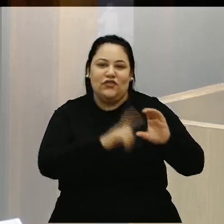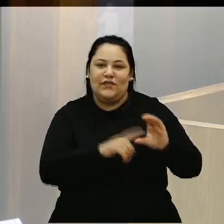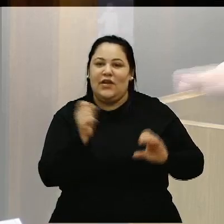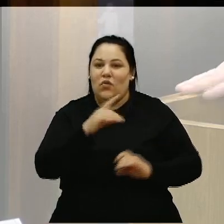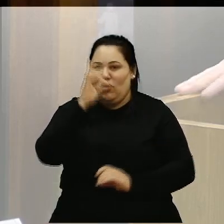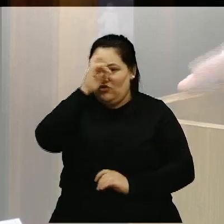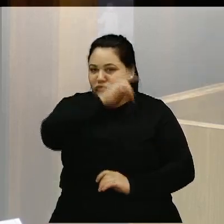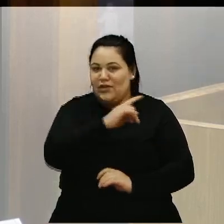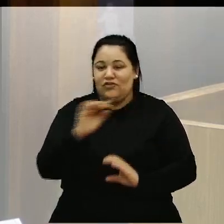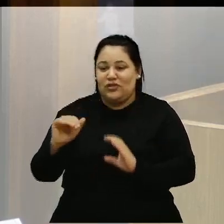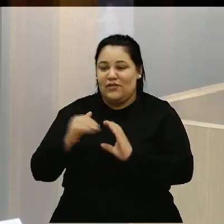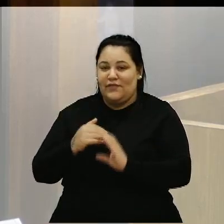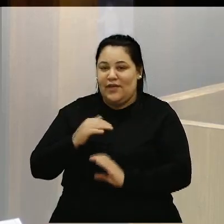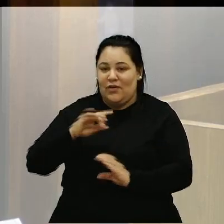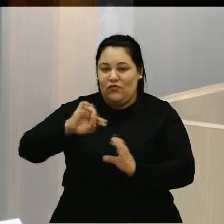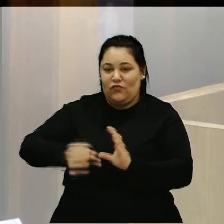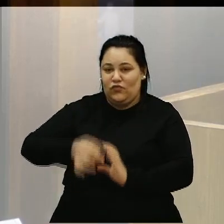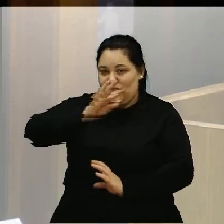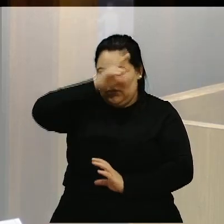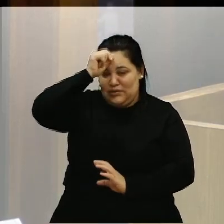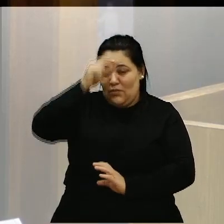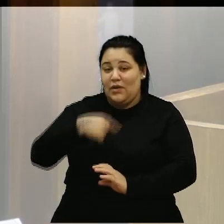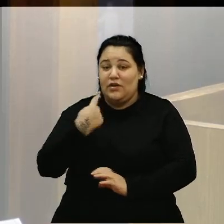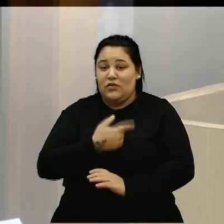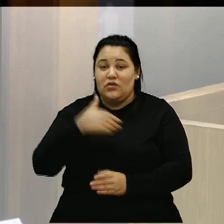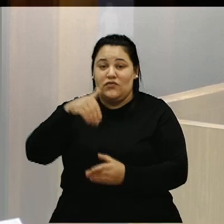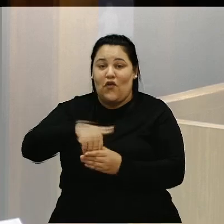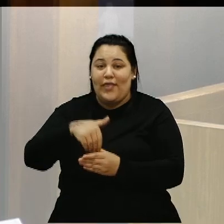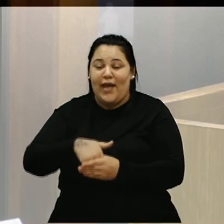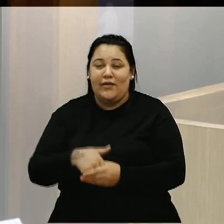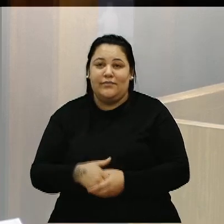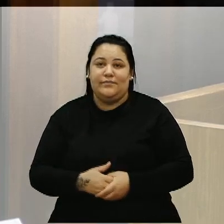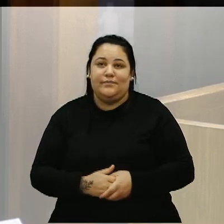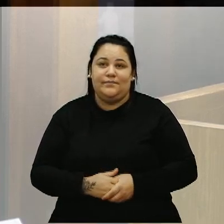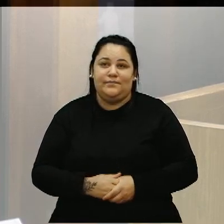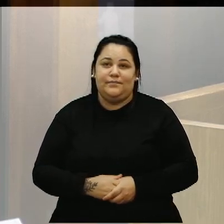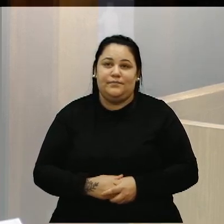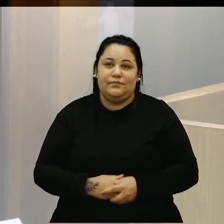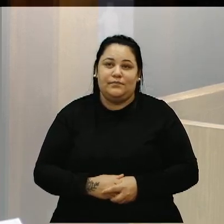mandar o fundo municipal para cá para nós votarmos? Permite uma parte,